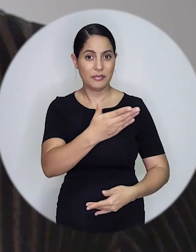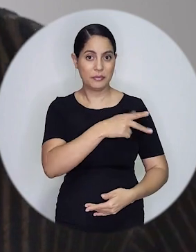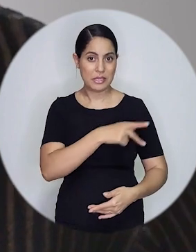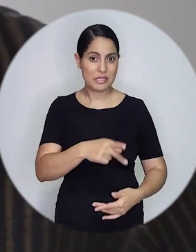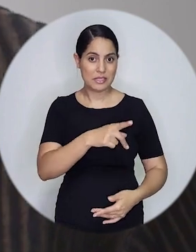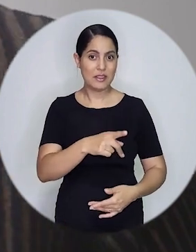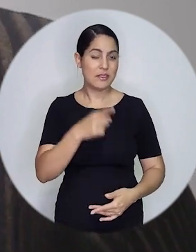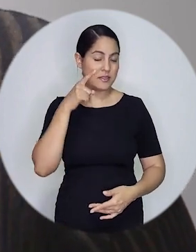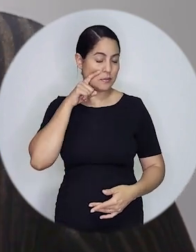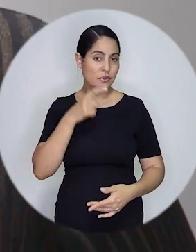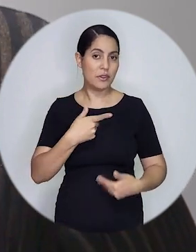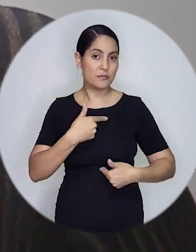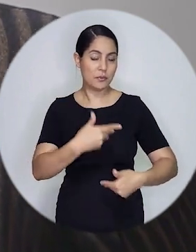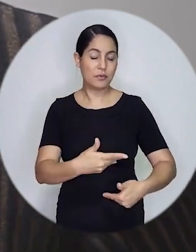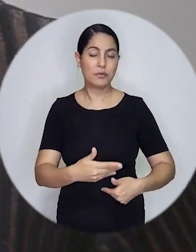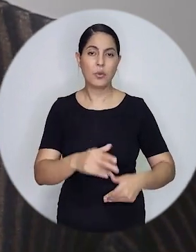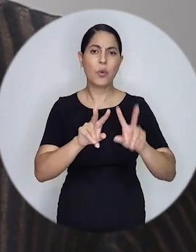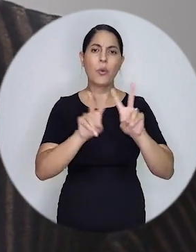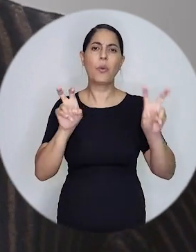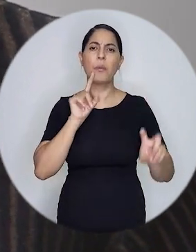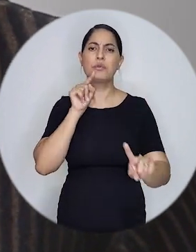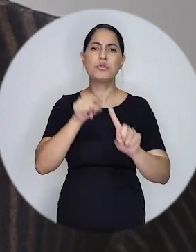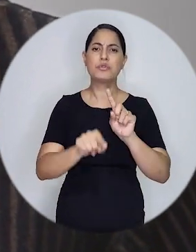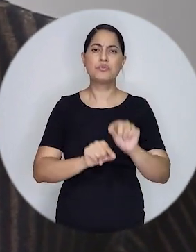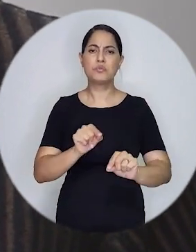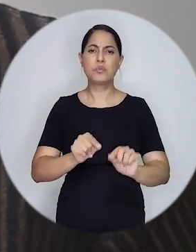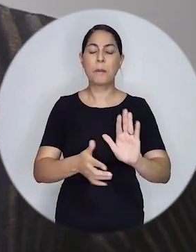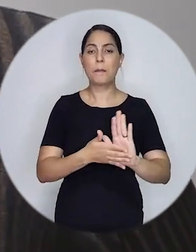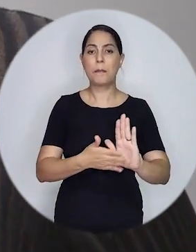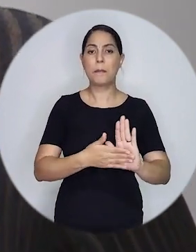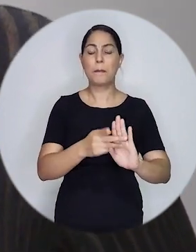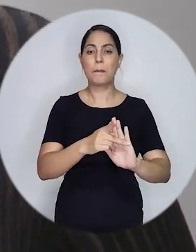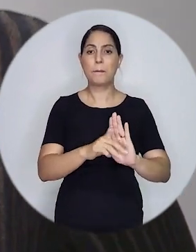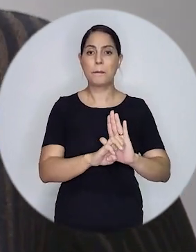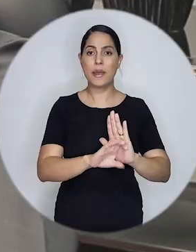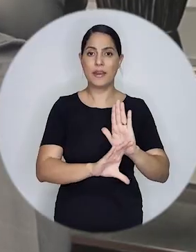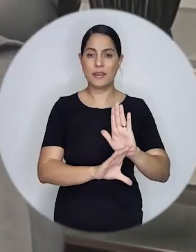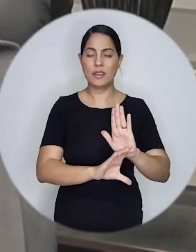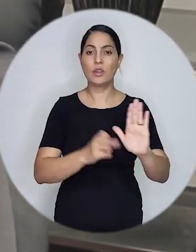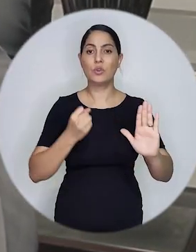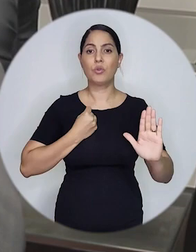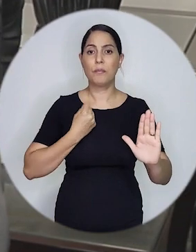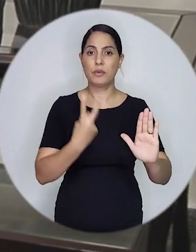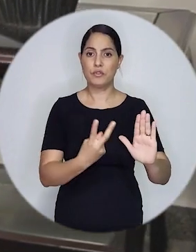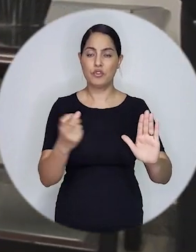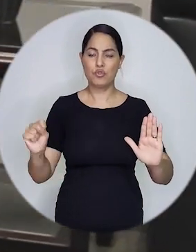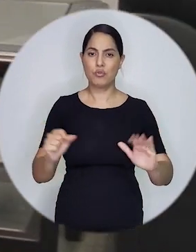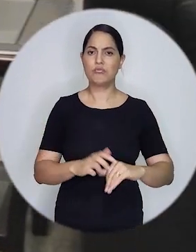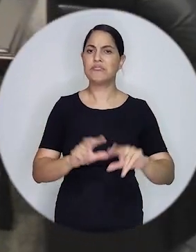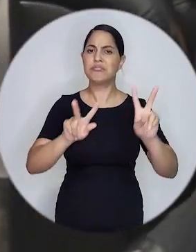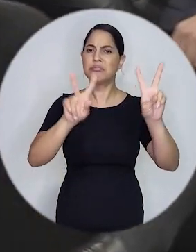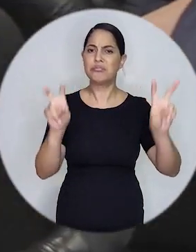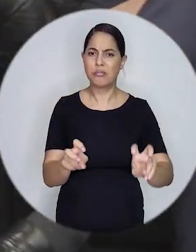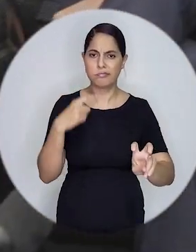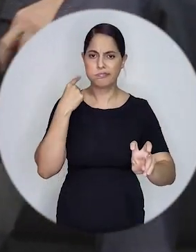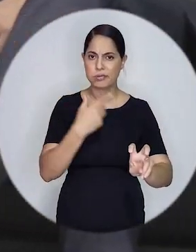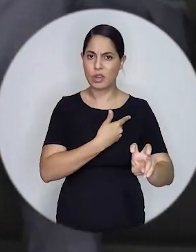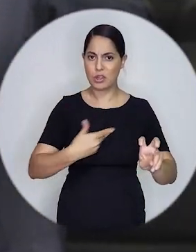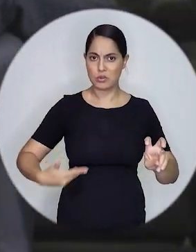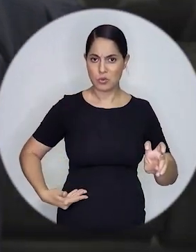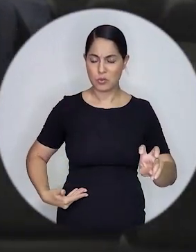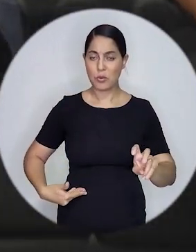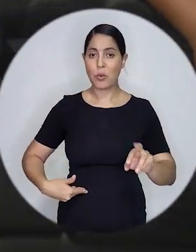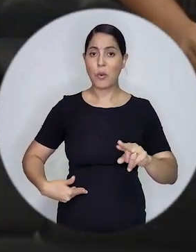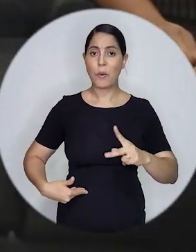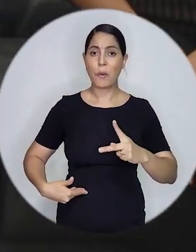uma agenda com o senador veneziano para tratar da PEC 28, que, sobretudo, trata da carreira